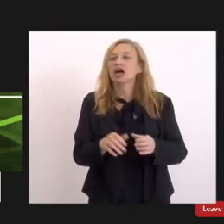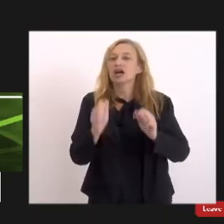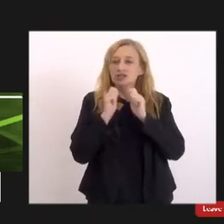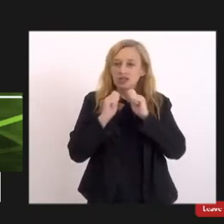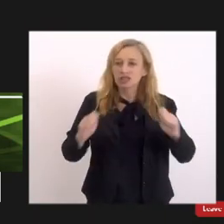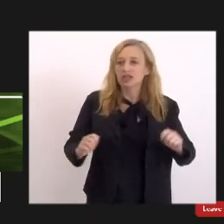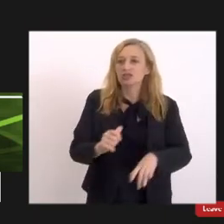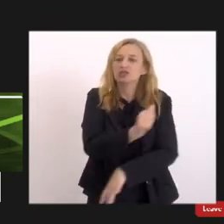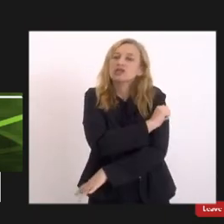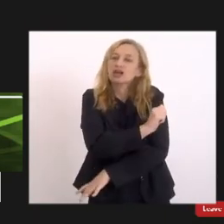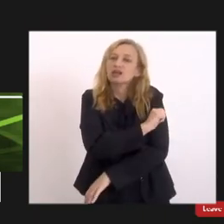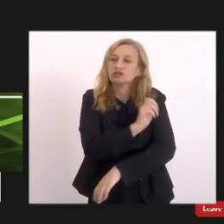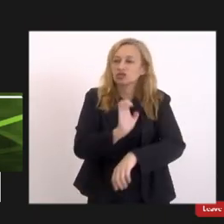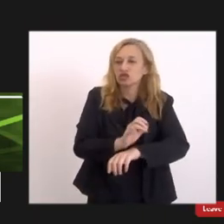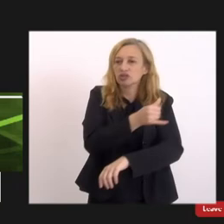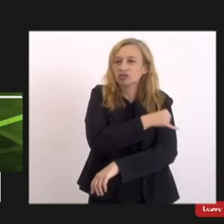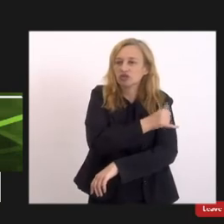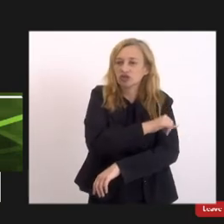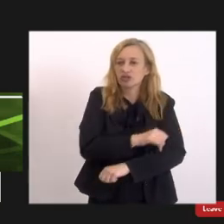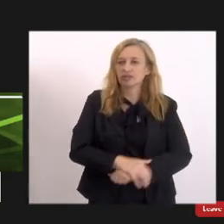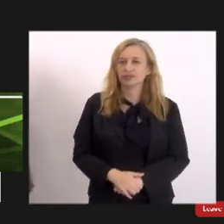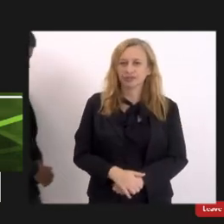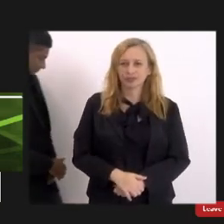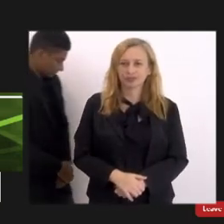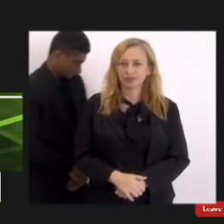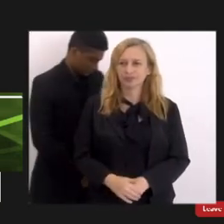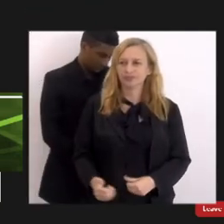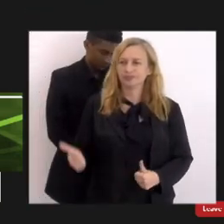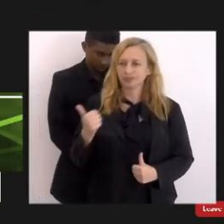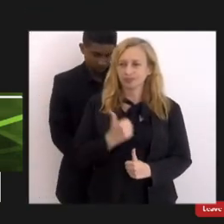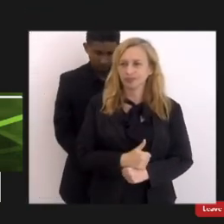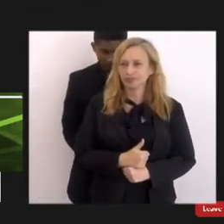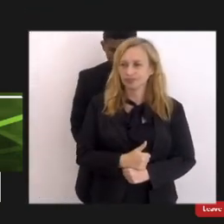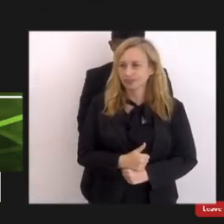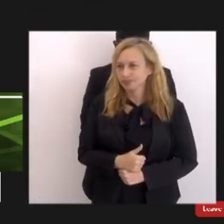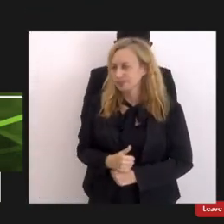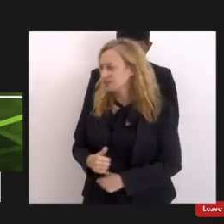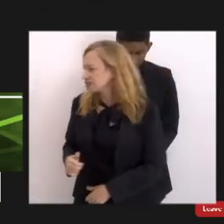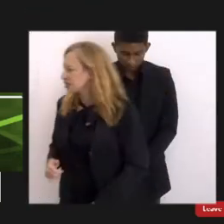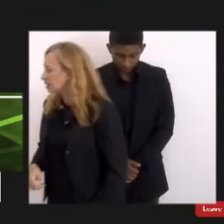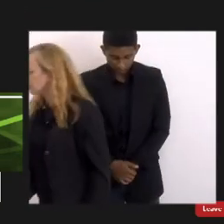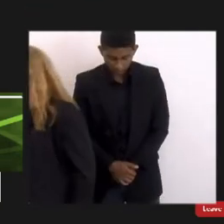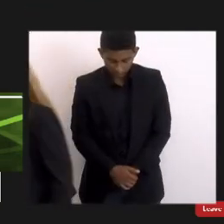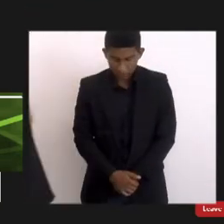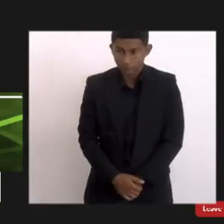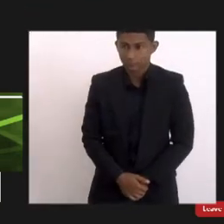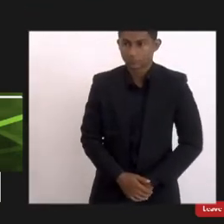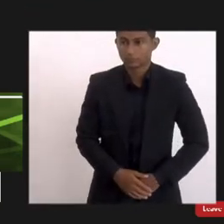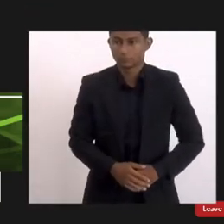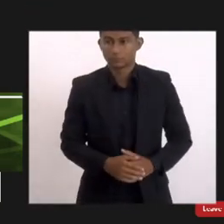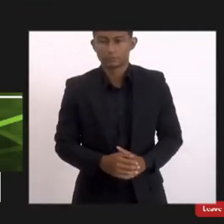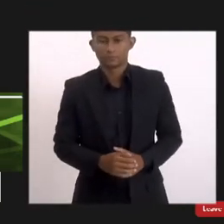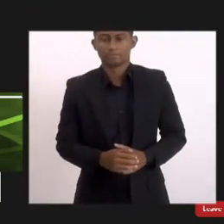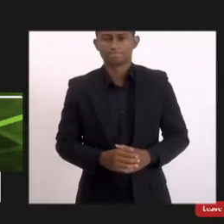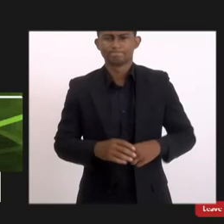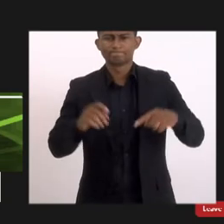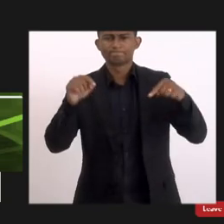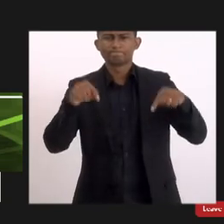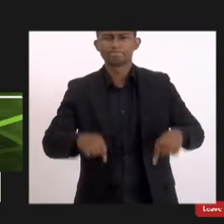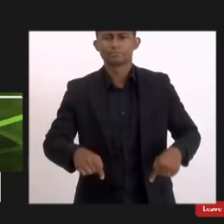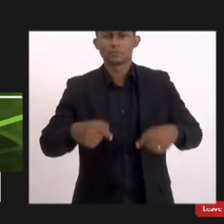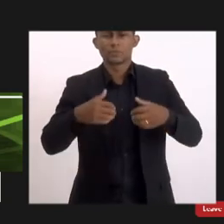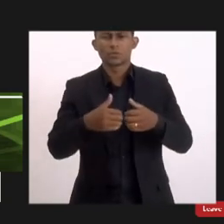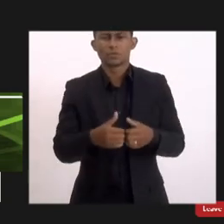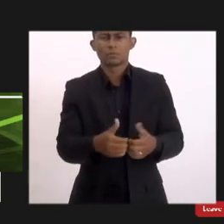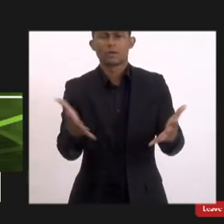Estudantes Secundaristas do Estado do Rio de Janeiro. E queria começar falando, na minha fala aqui, dizendo que os estudantes